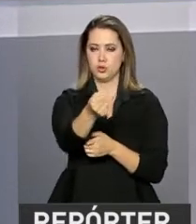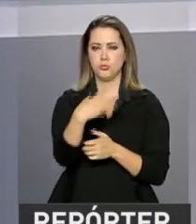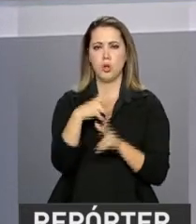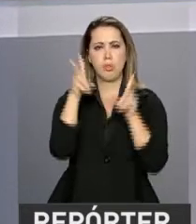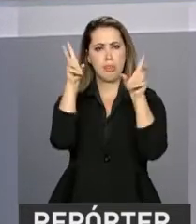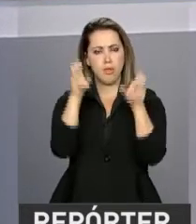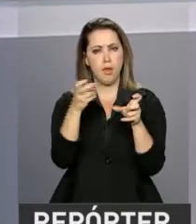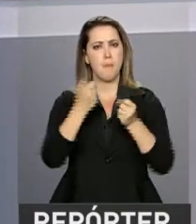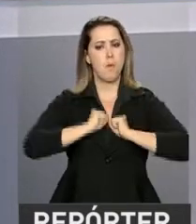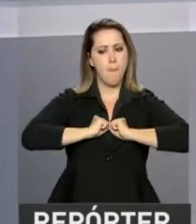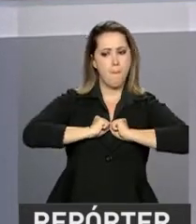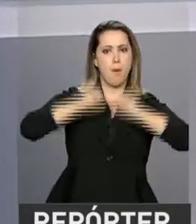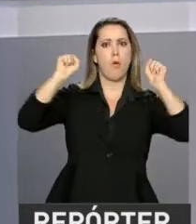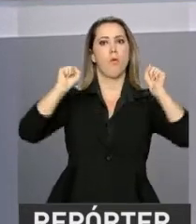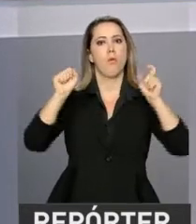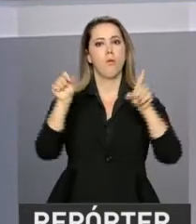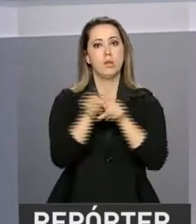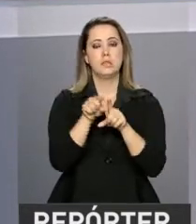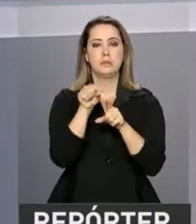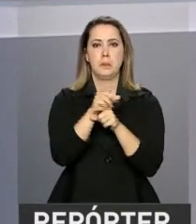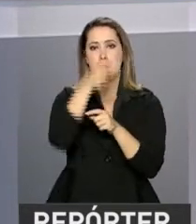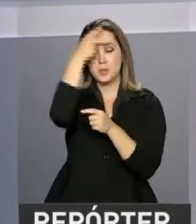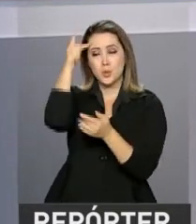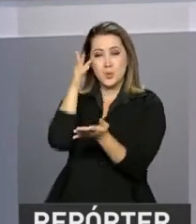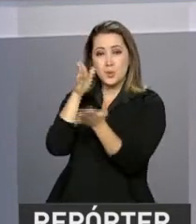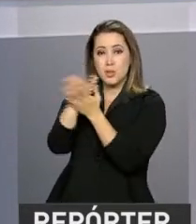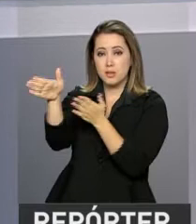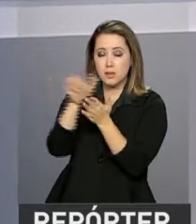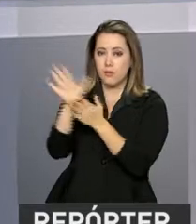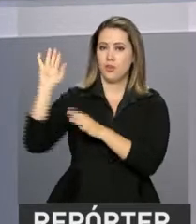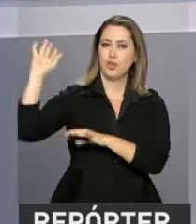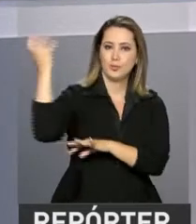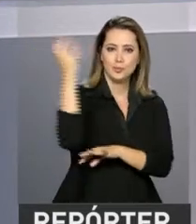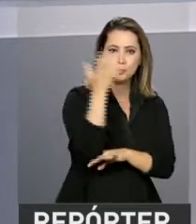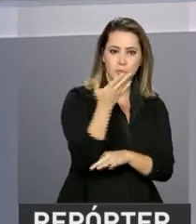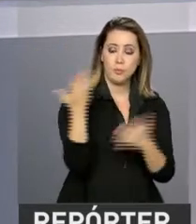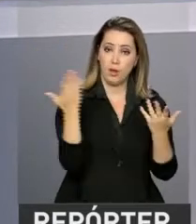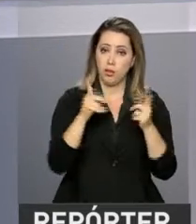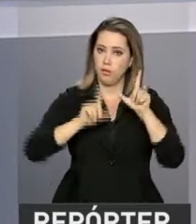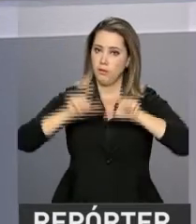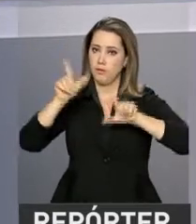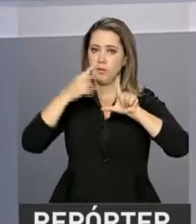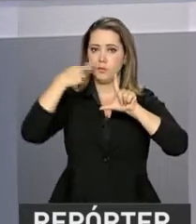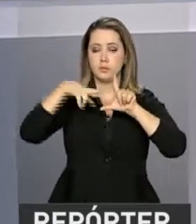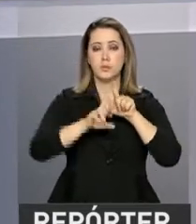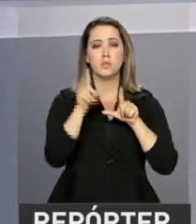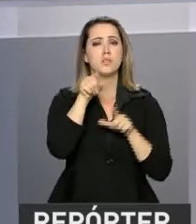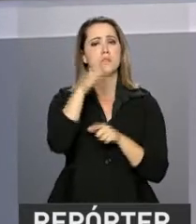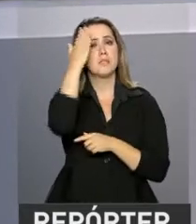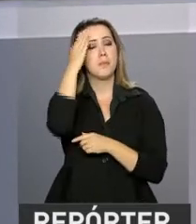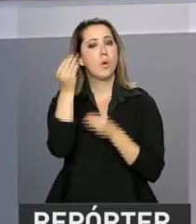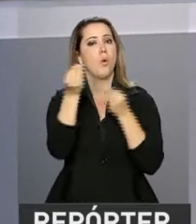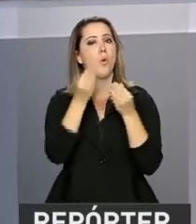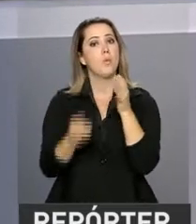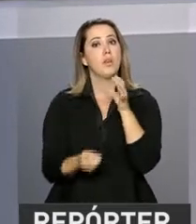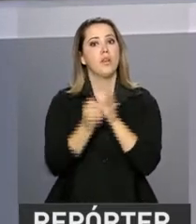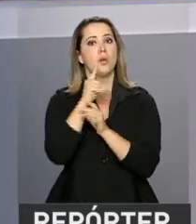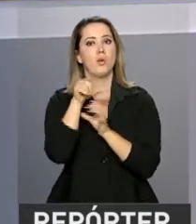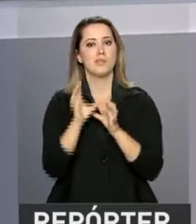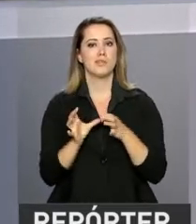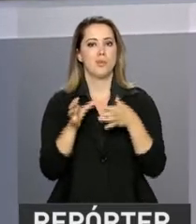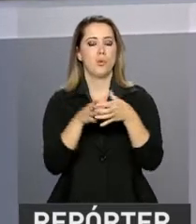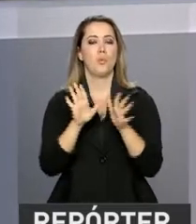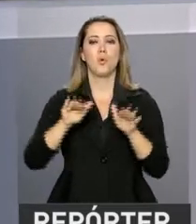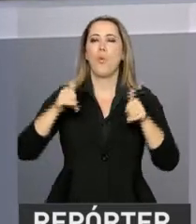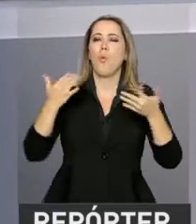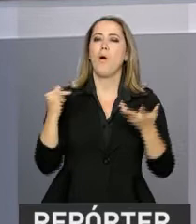terrorismo refugiados e meio ambiente na reportagem da tv nbr você vai saber como surgiu esse grupo e qual a